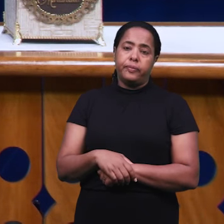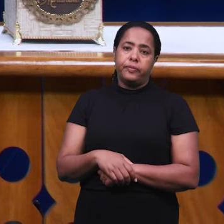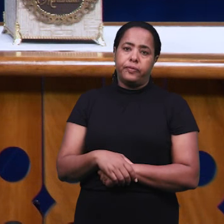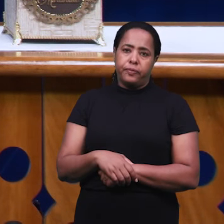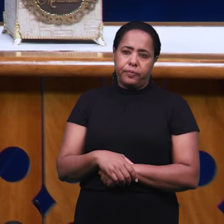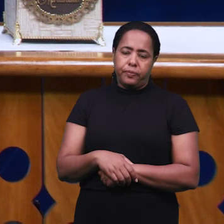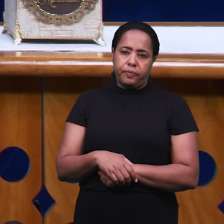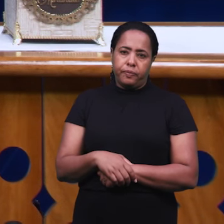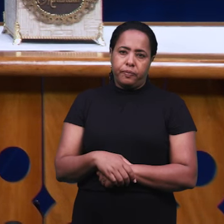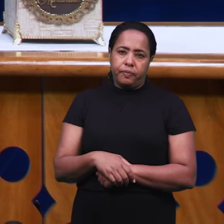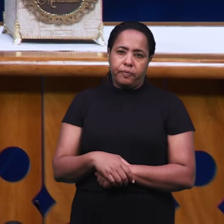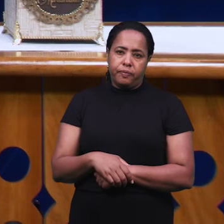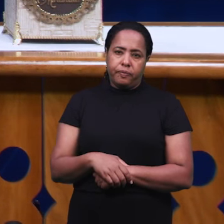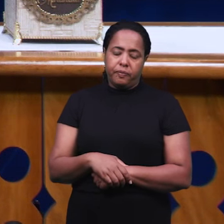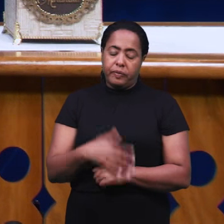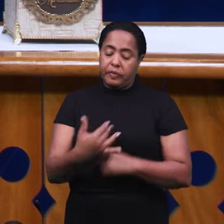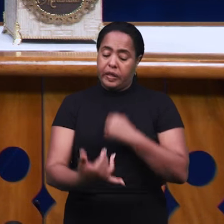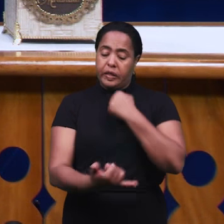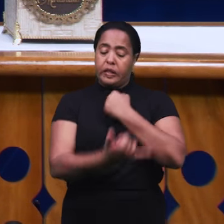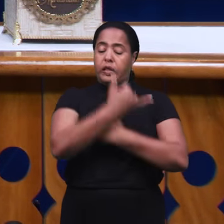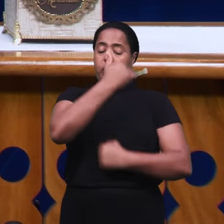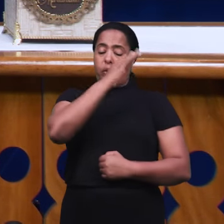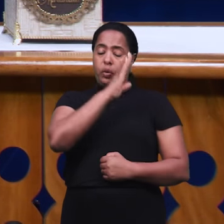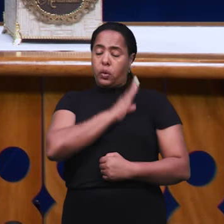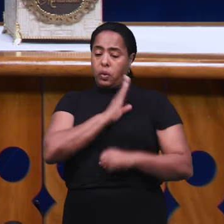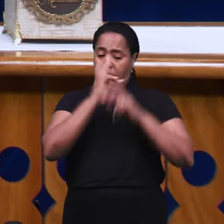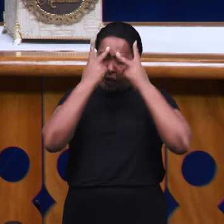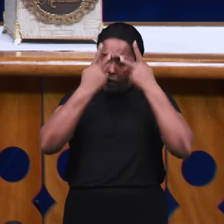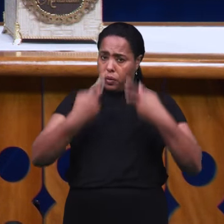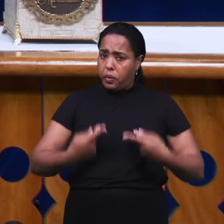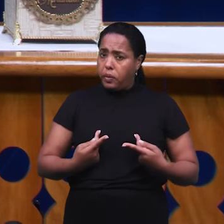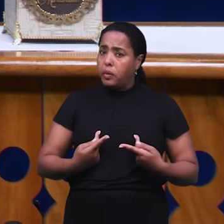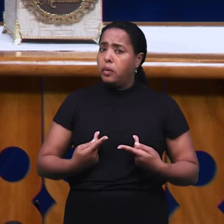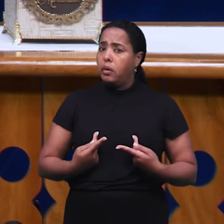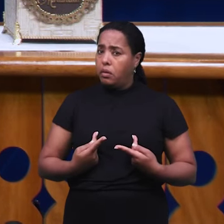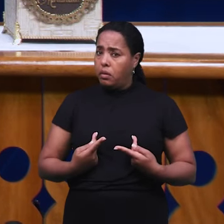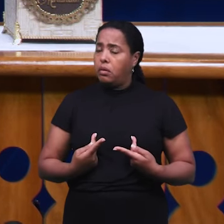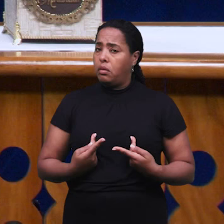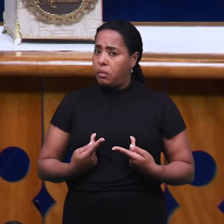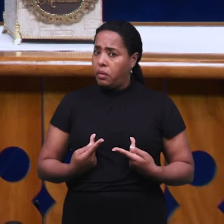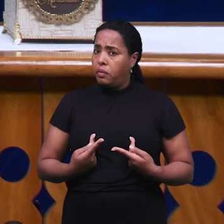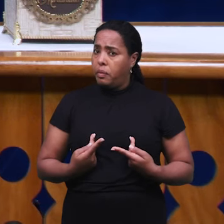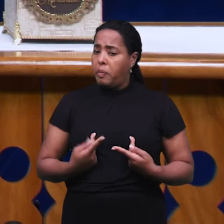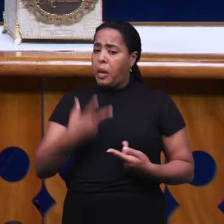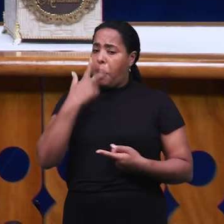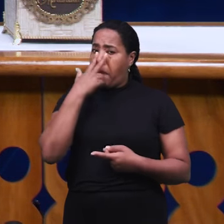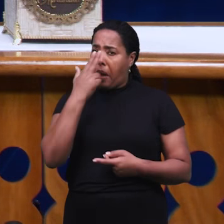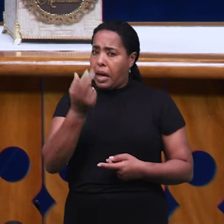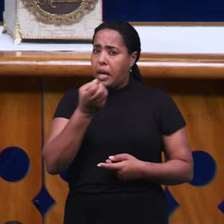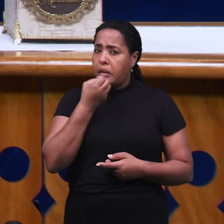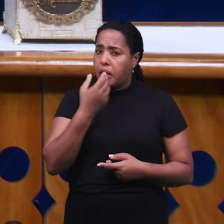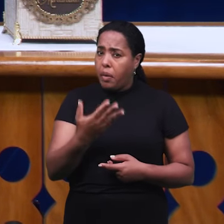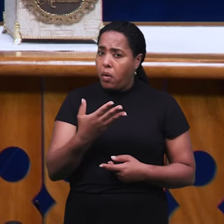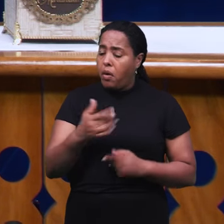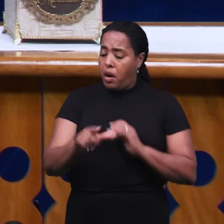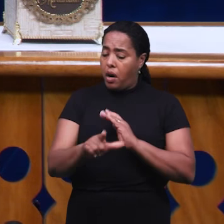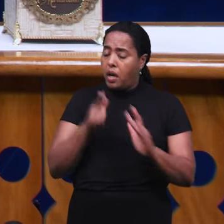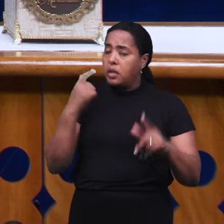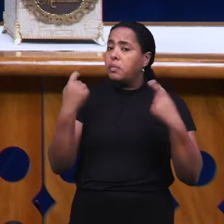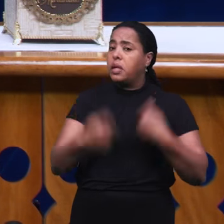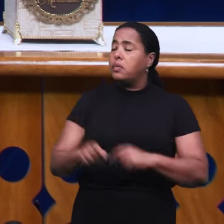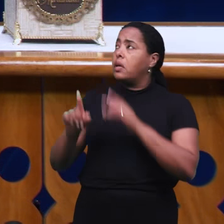Veja, enganoso é o coração do homem. Mas você vê um negócio que parece que é bom, consulta ao